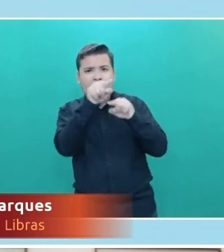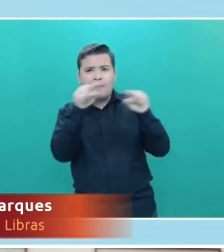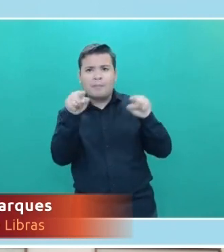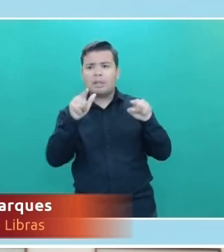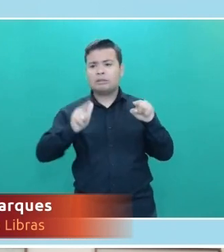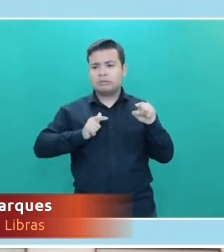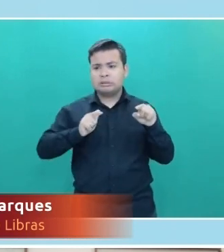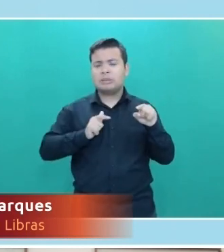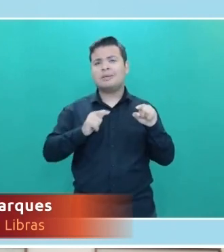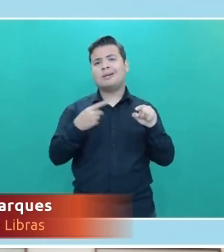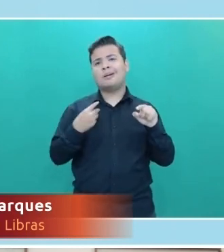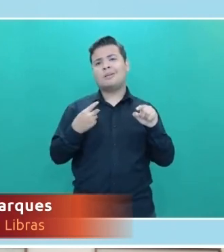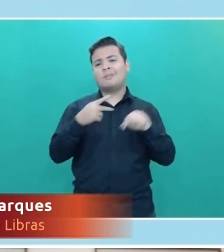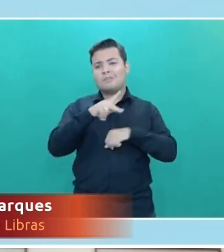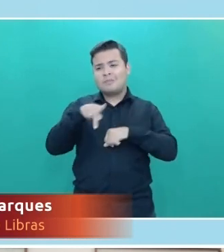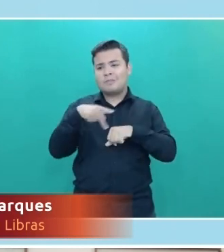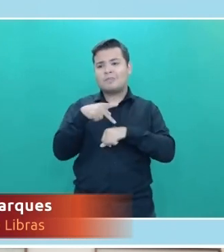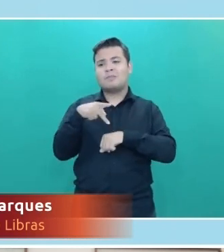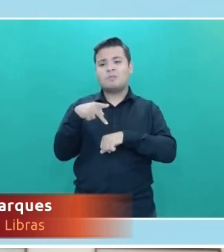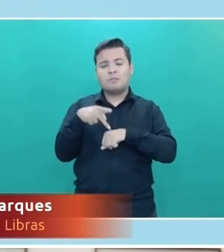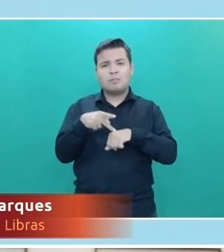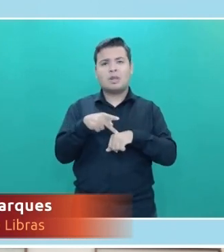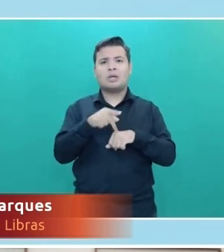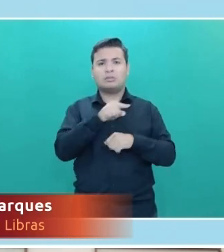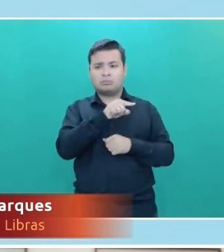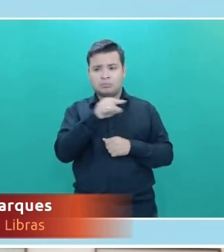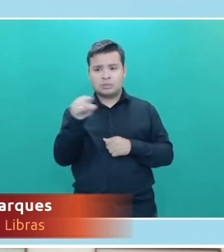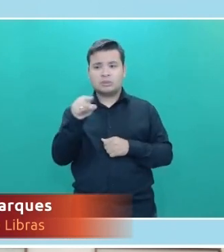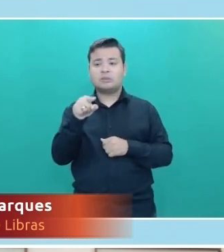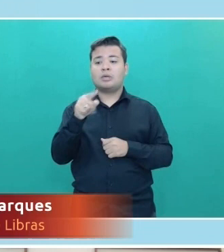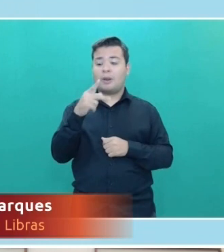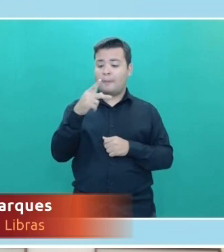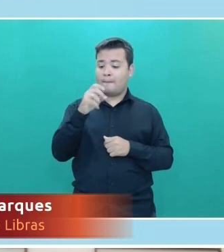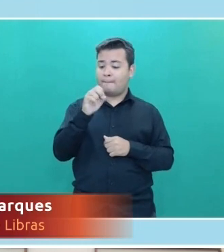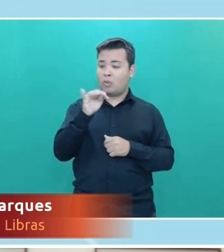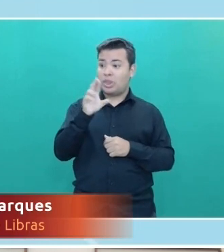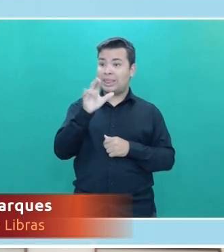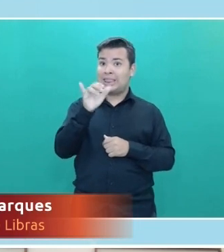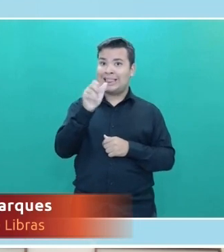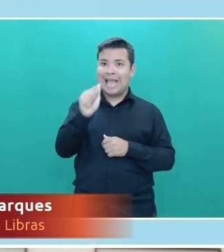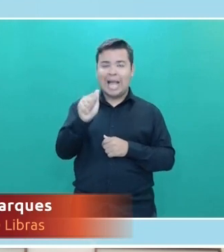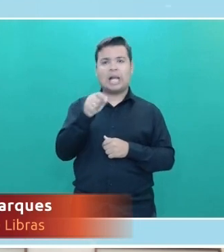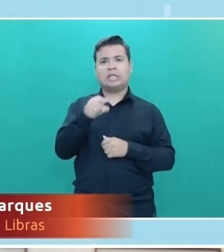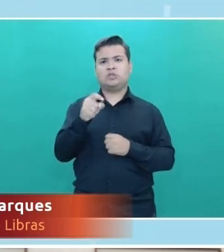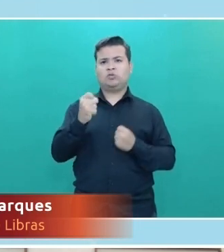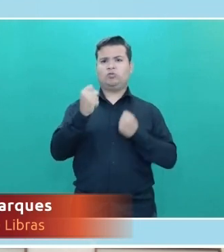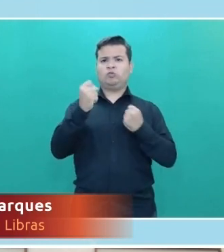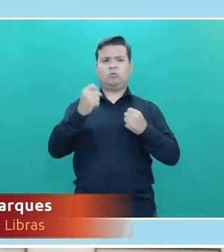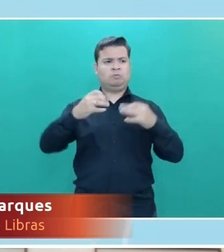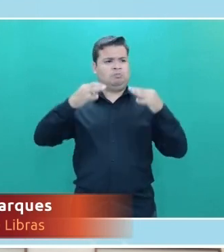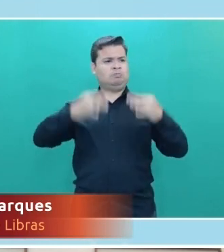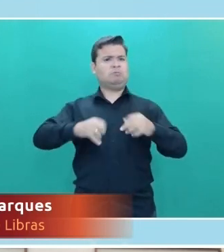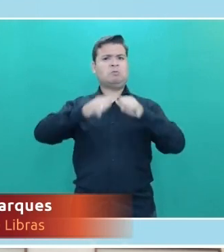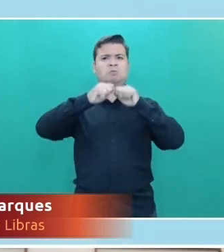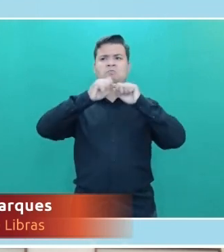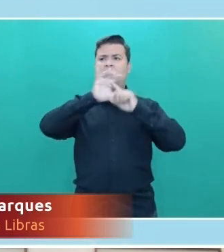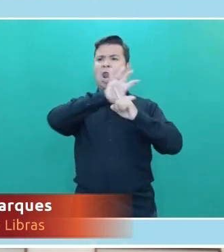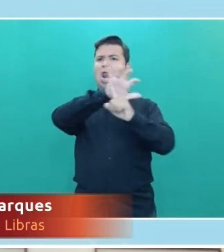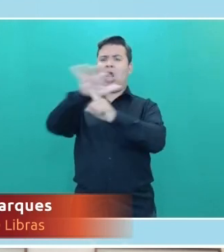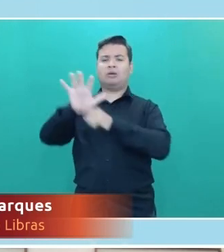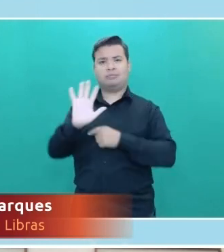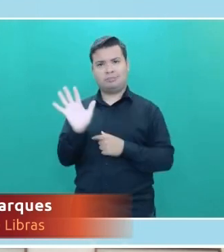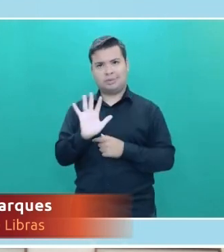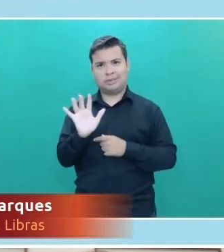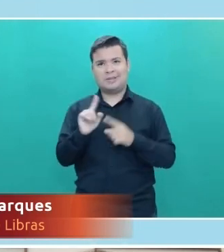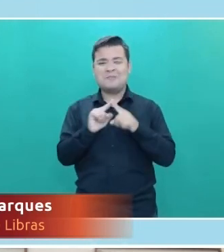gente usa para designar países que não são potências claramente, que não têm um grau de influência significativo, mas também não são